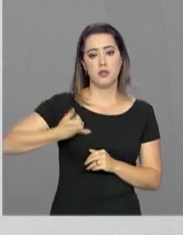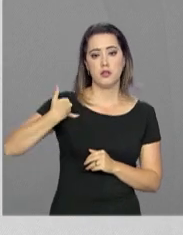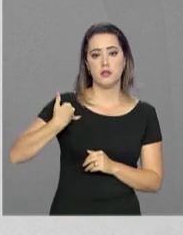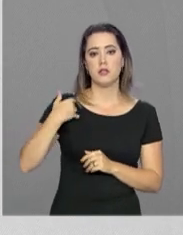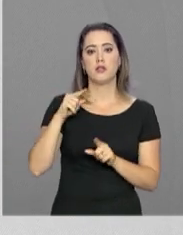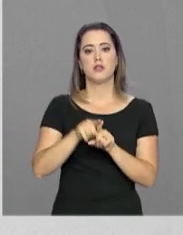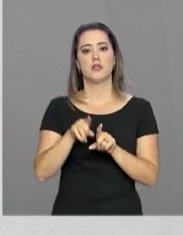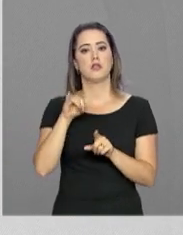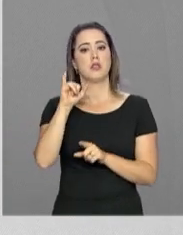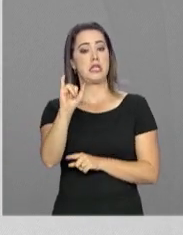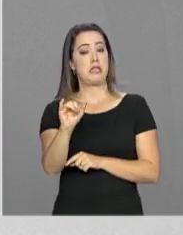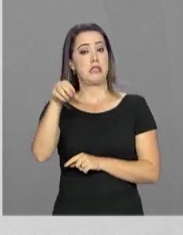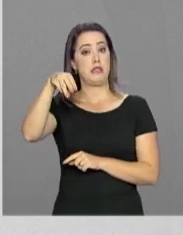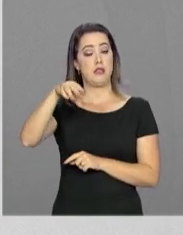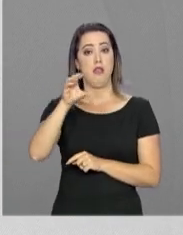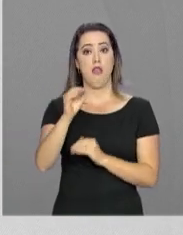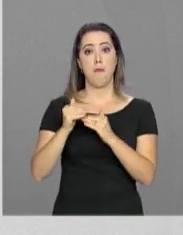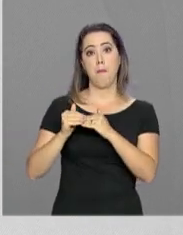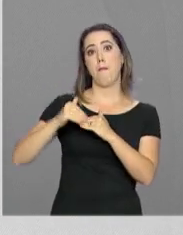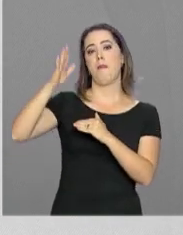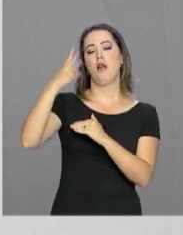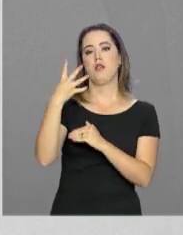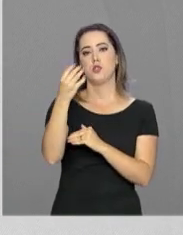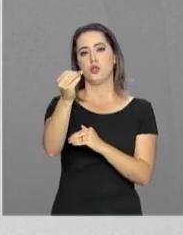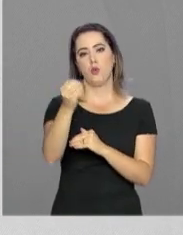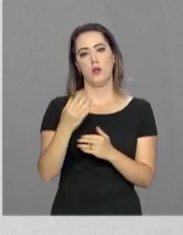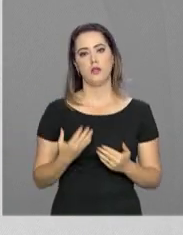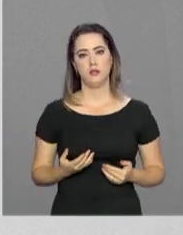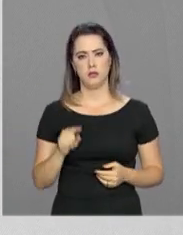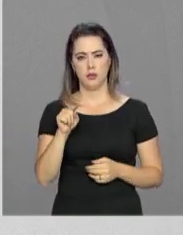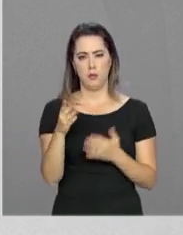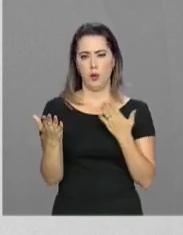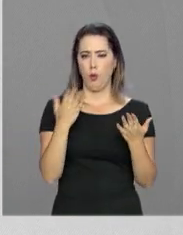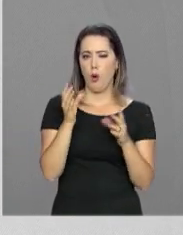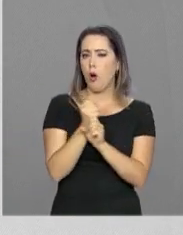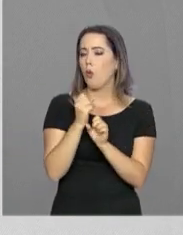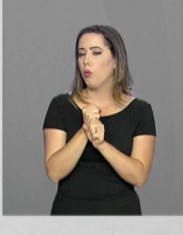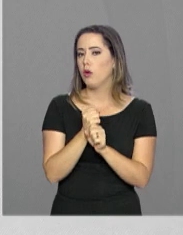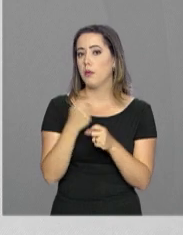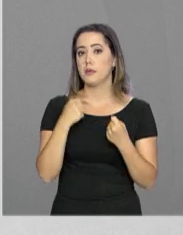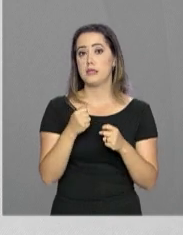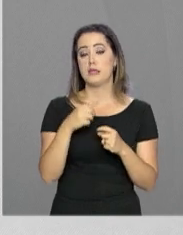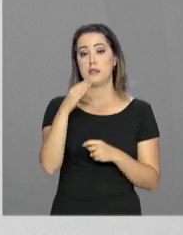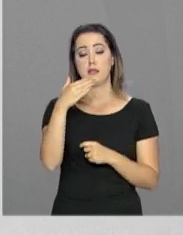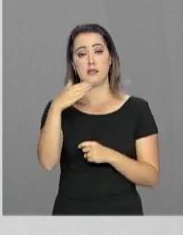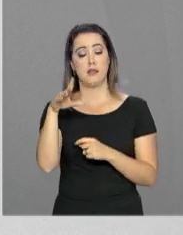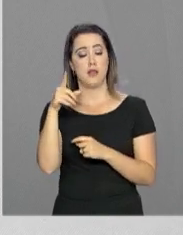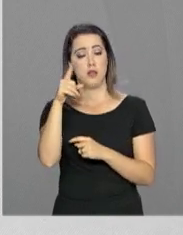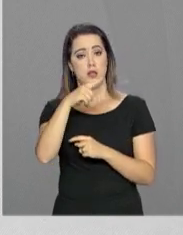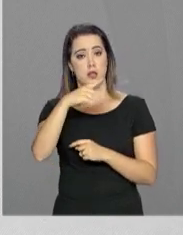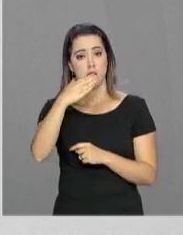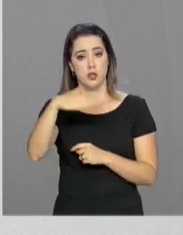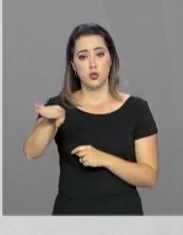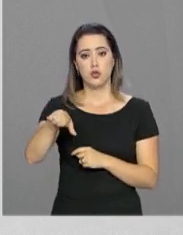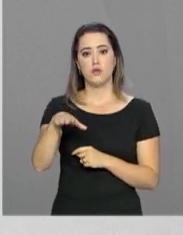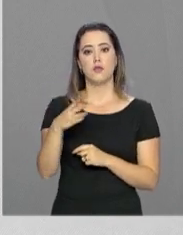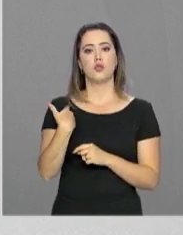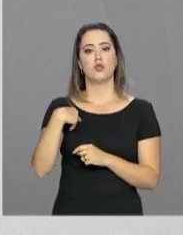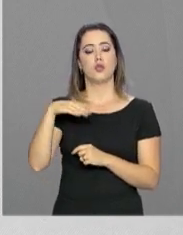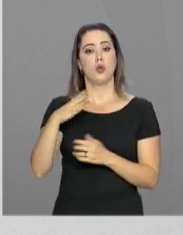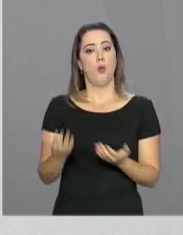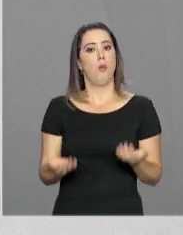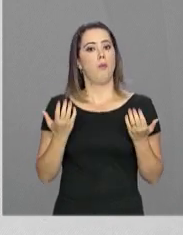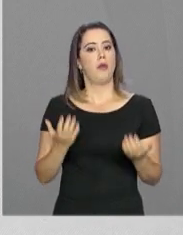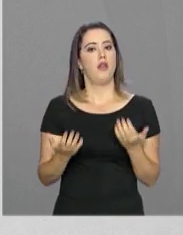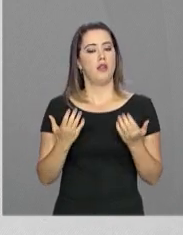índice de massa corpórea acima de 40 para fazer este cálculo você precisa dividir seu peso pela sua altura ao quadrado